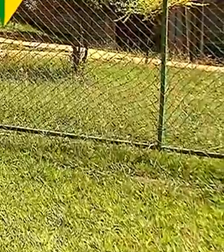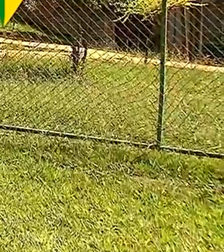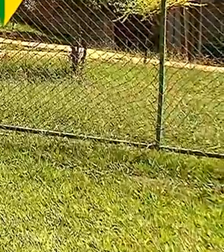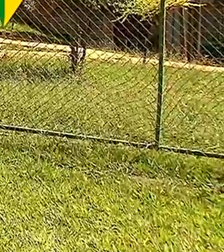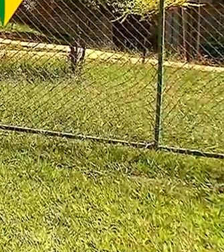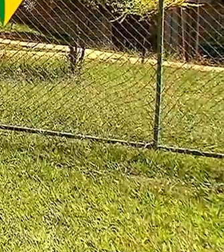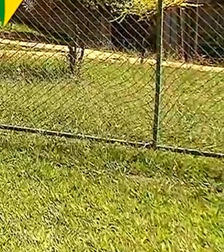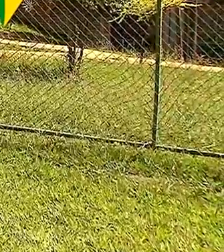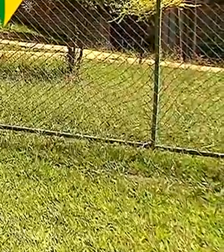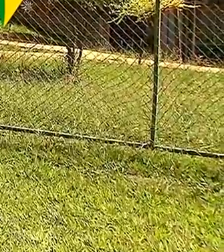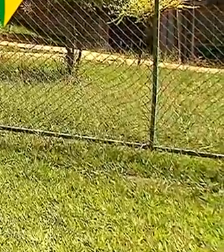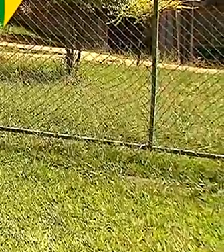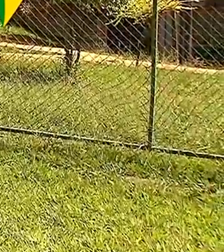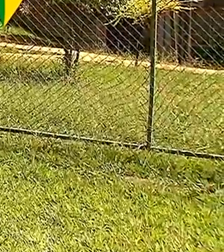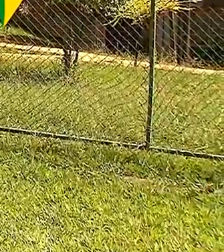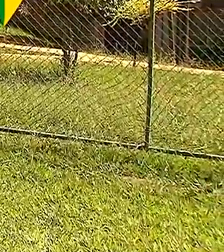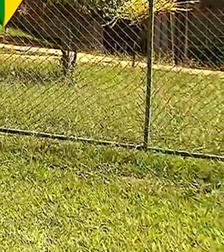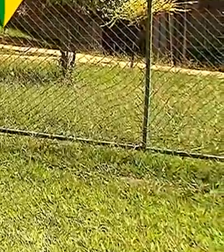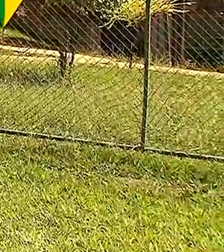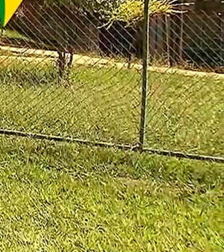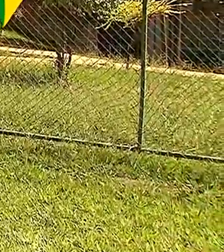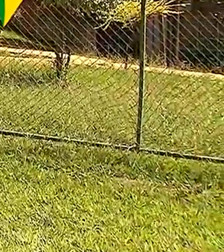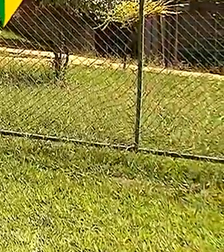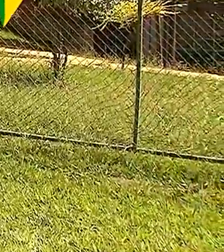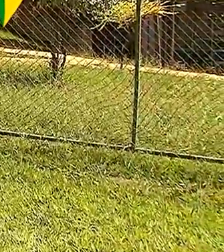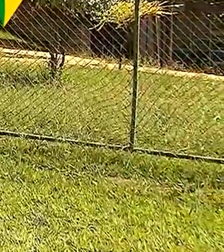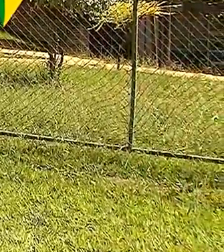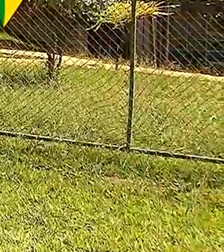Tchau, tchau.